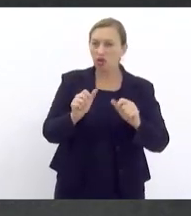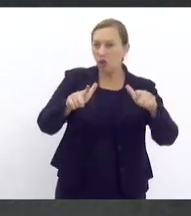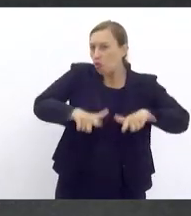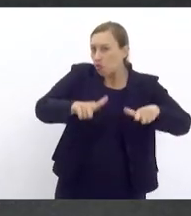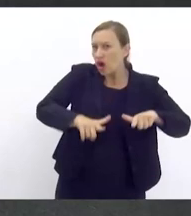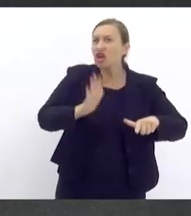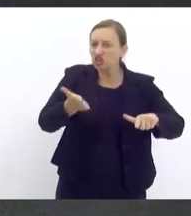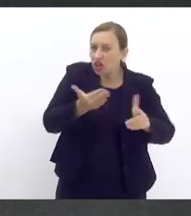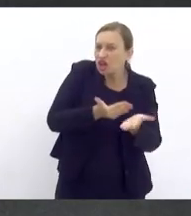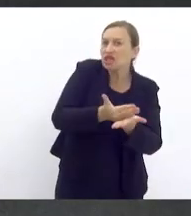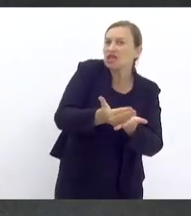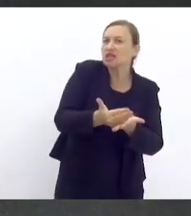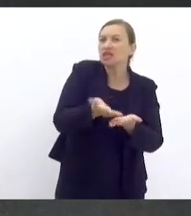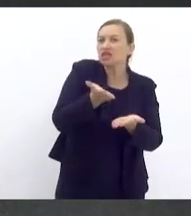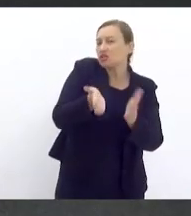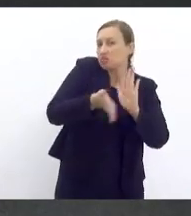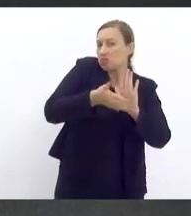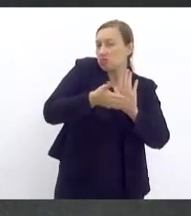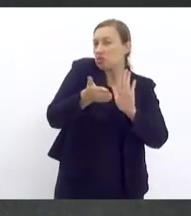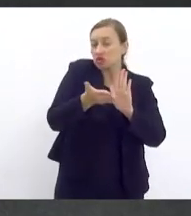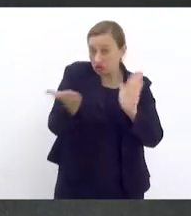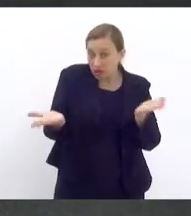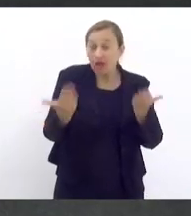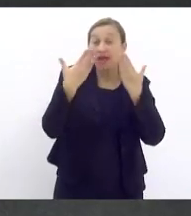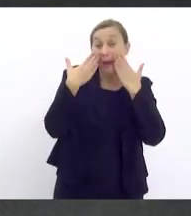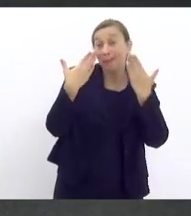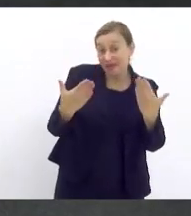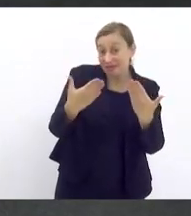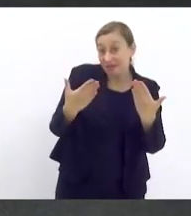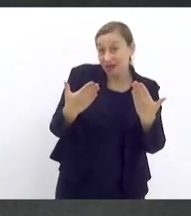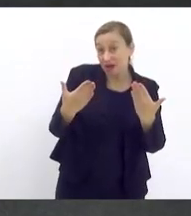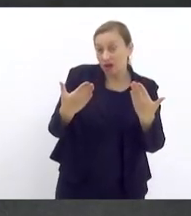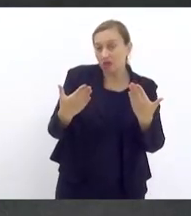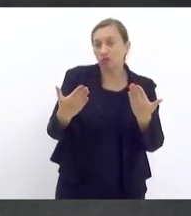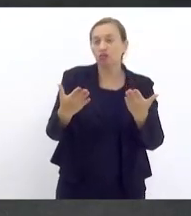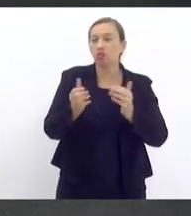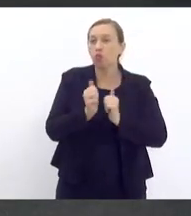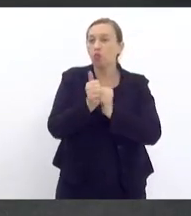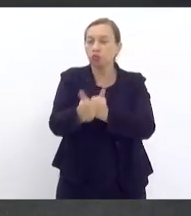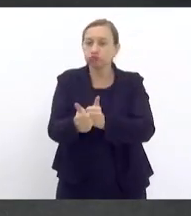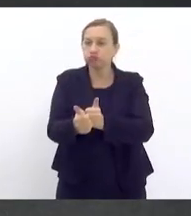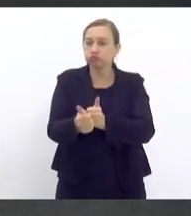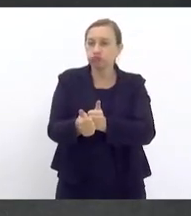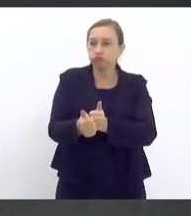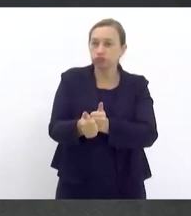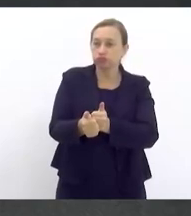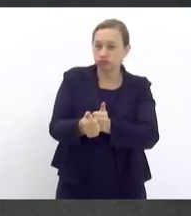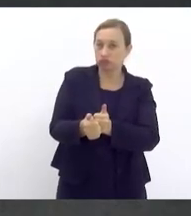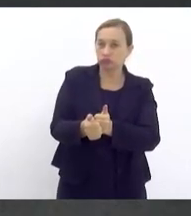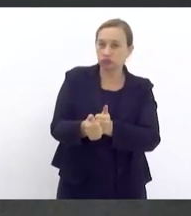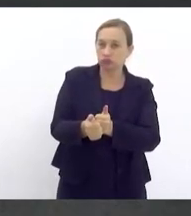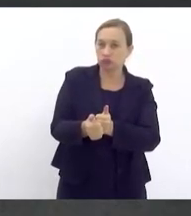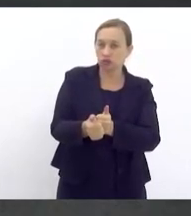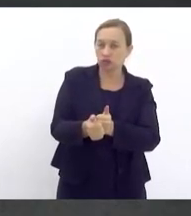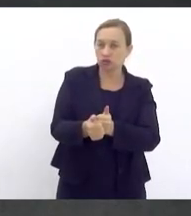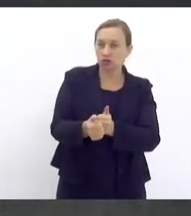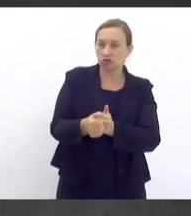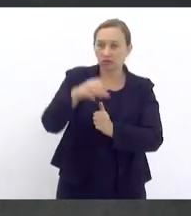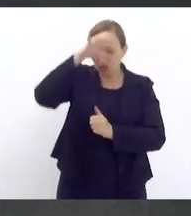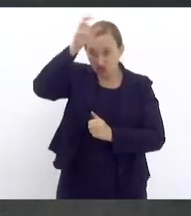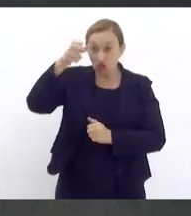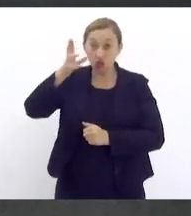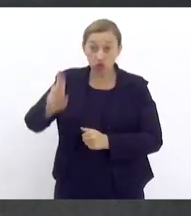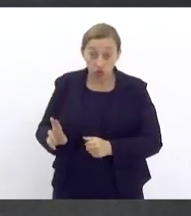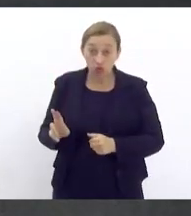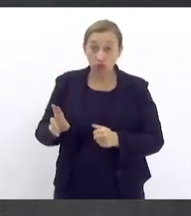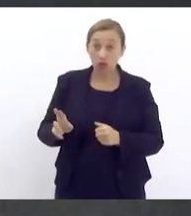local que já começa qualquer proposição e a gente apresentar com a condução lá de vossa excelência que é a autora da indicação para que a gente